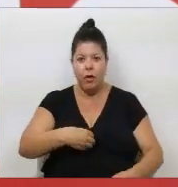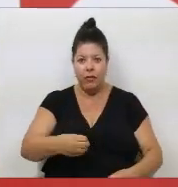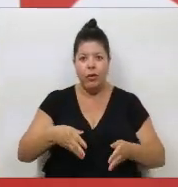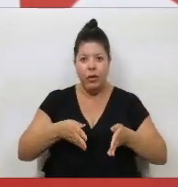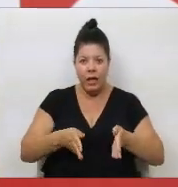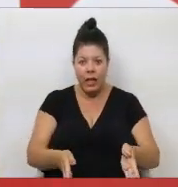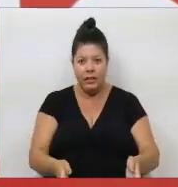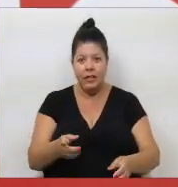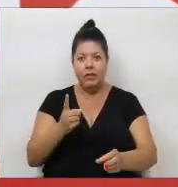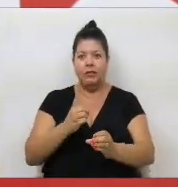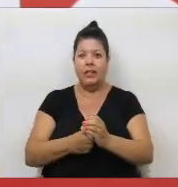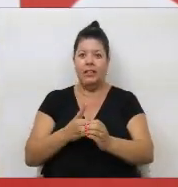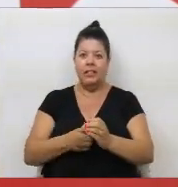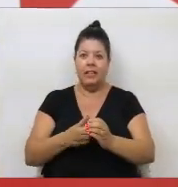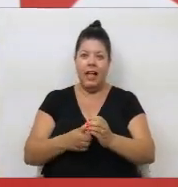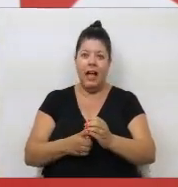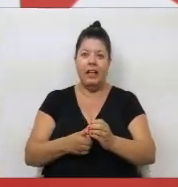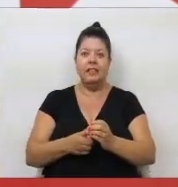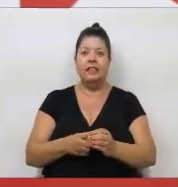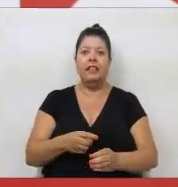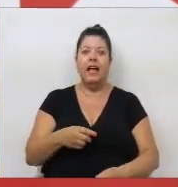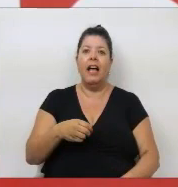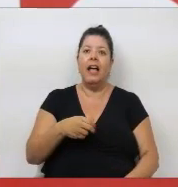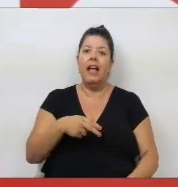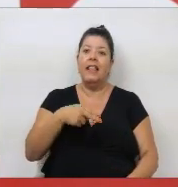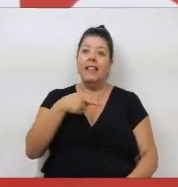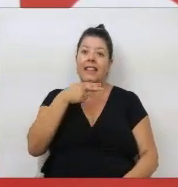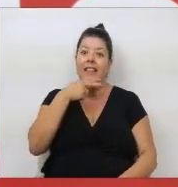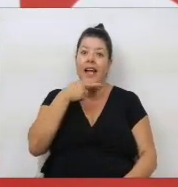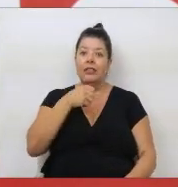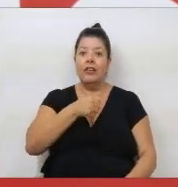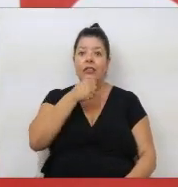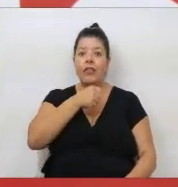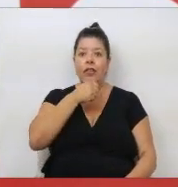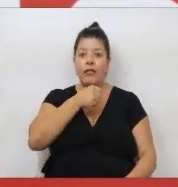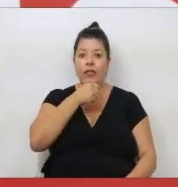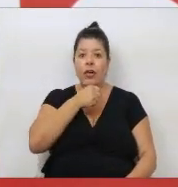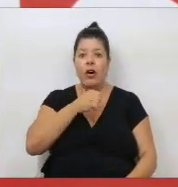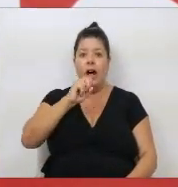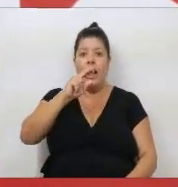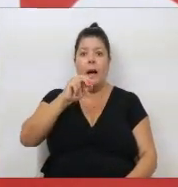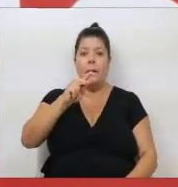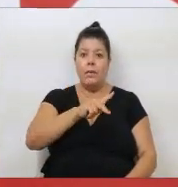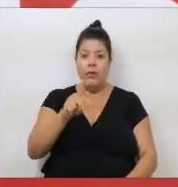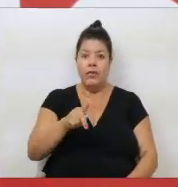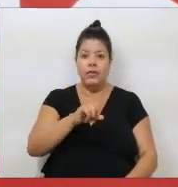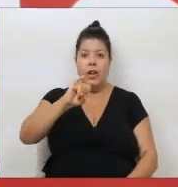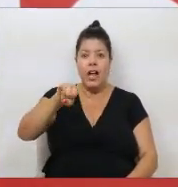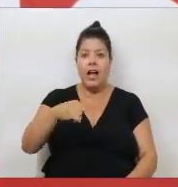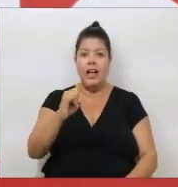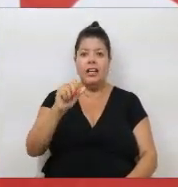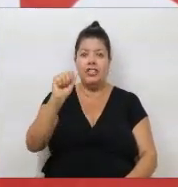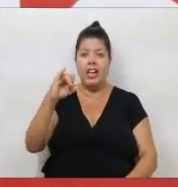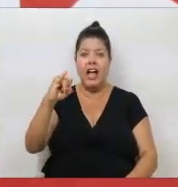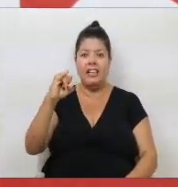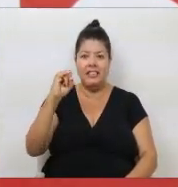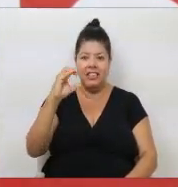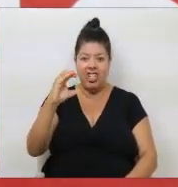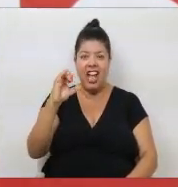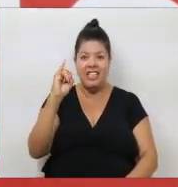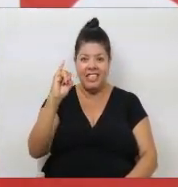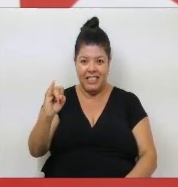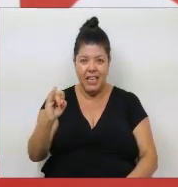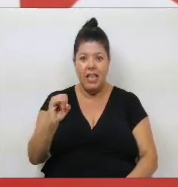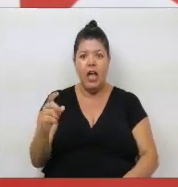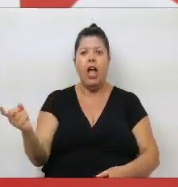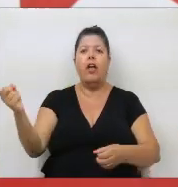Jorge e neto da professora Jaci do seu Almerindo. Então, desde sempre eu venho para Imbituba e gosto de